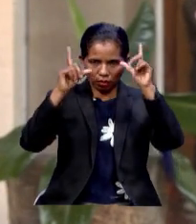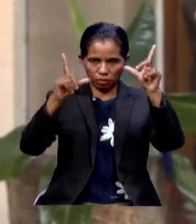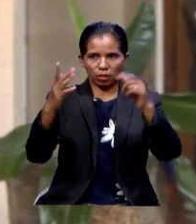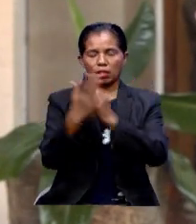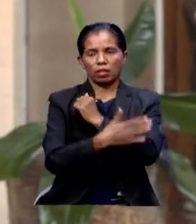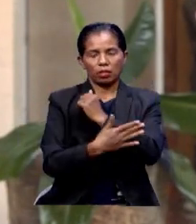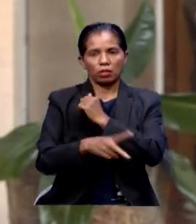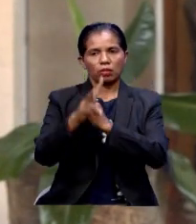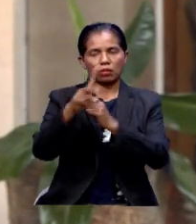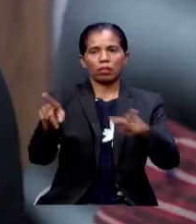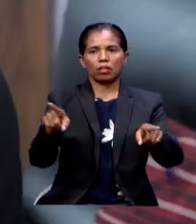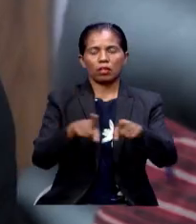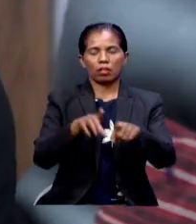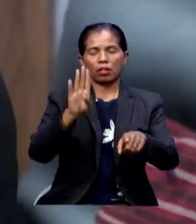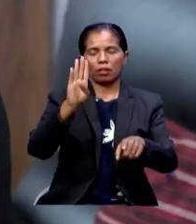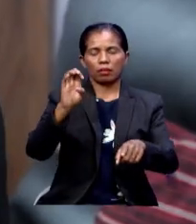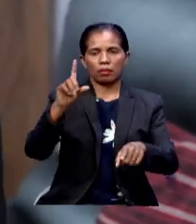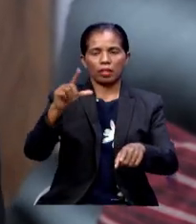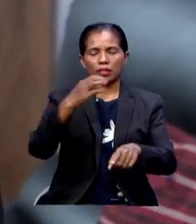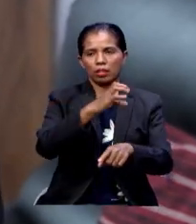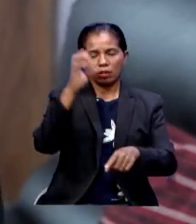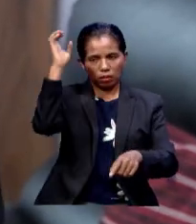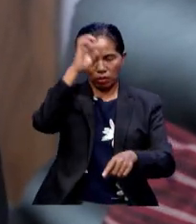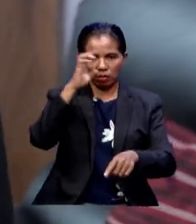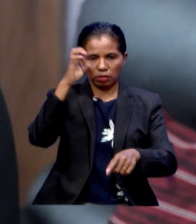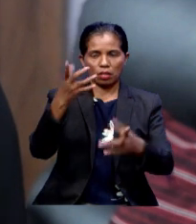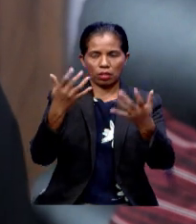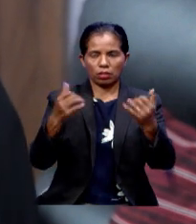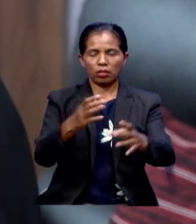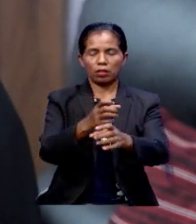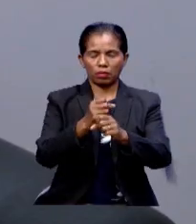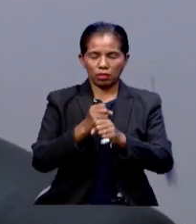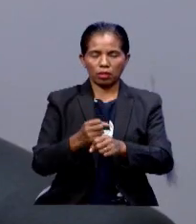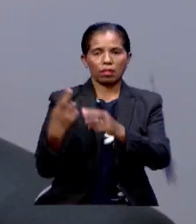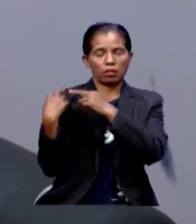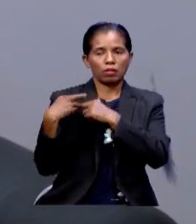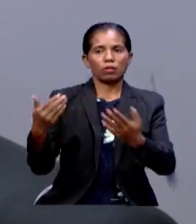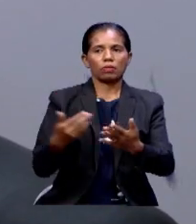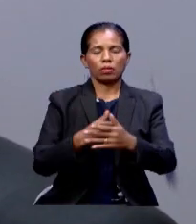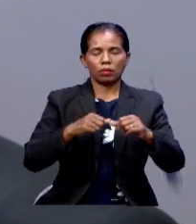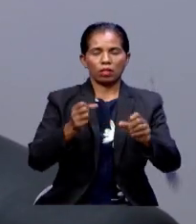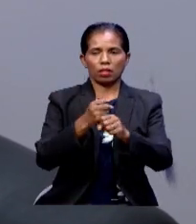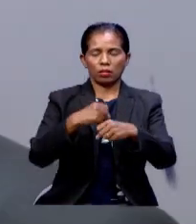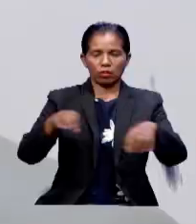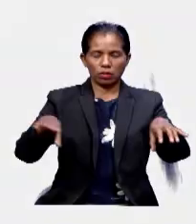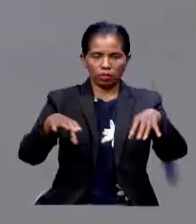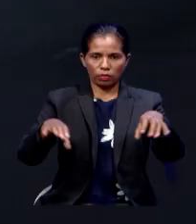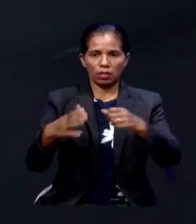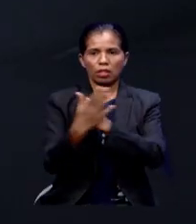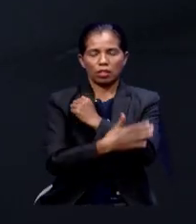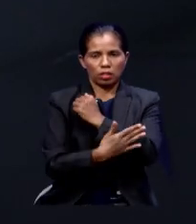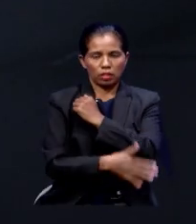nação Rua Nessen, Bélgica no União Europeia, no dar un nessimo tan canal fon, onde continua lá o serviço diplomata ba ia nação